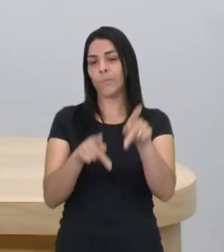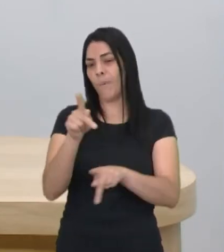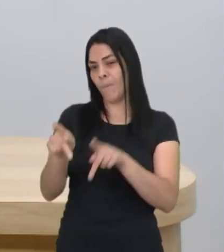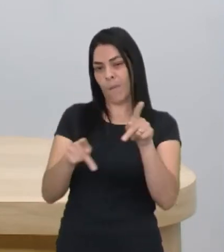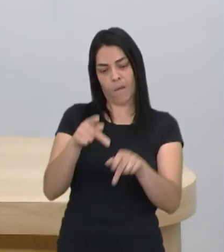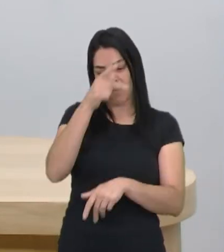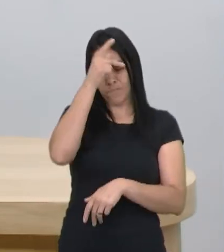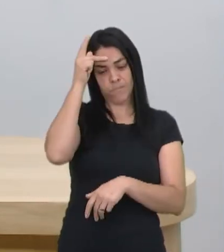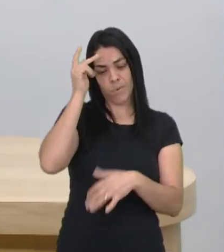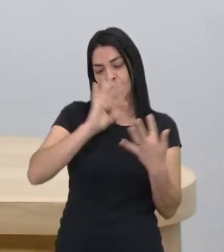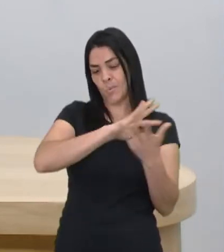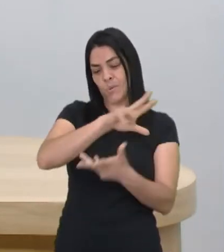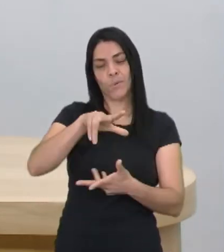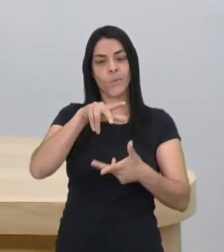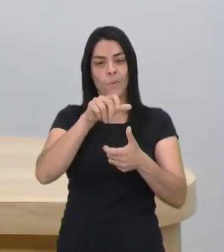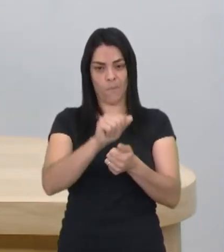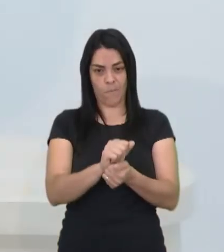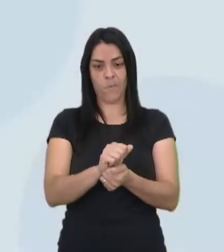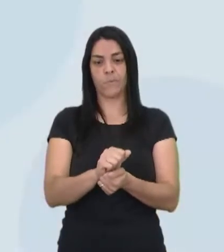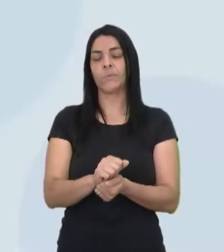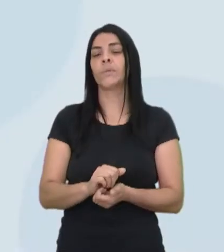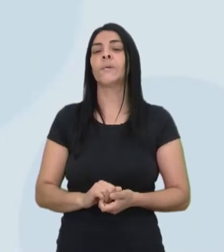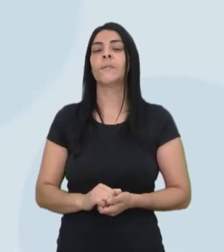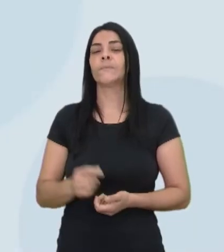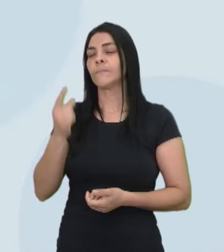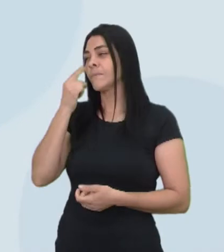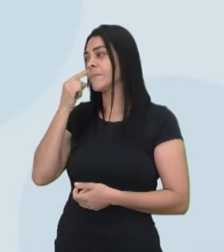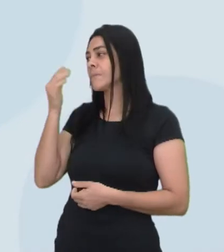e tal, então tá aí na tela para vocês.